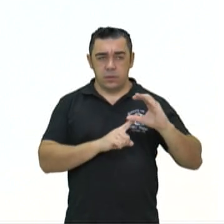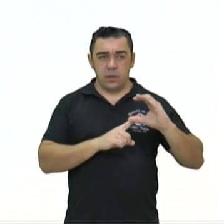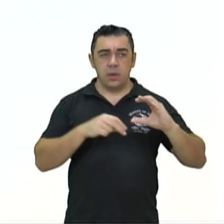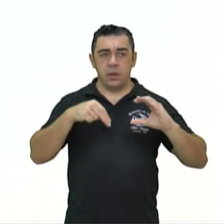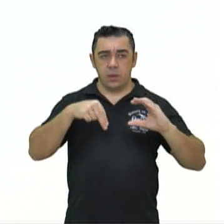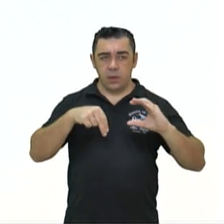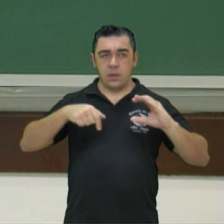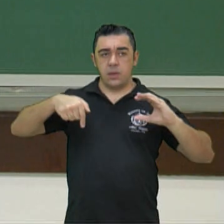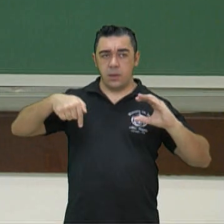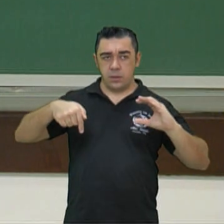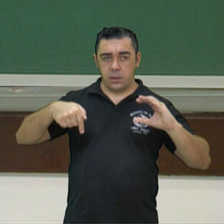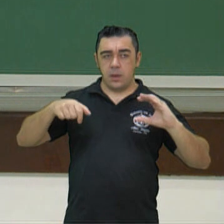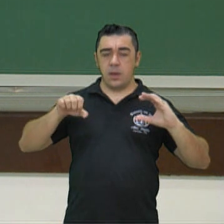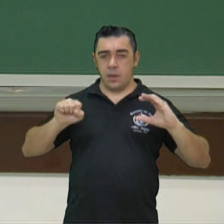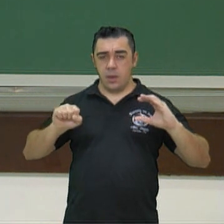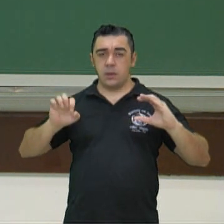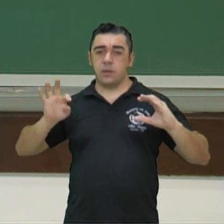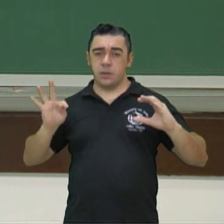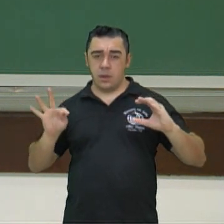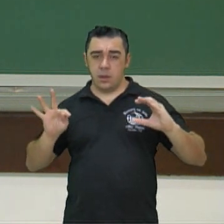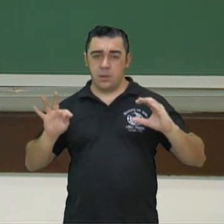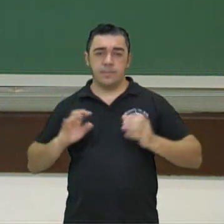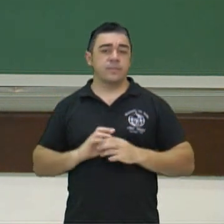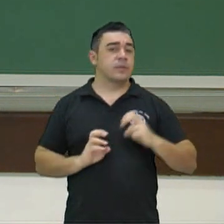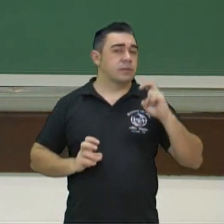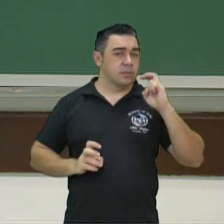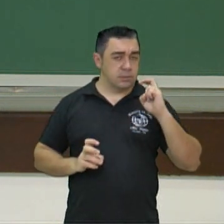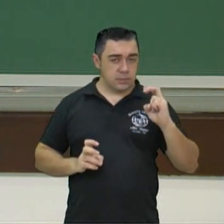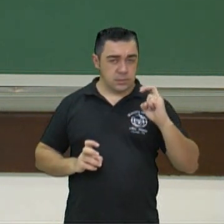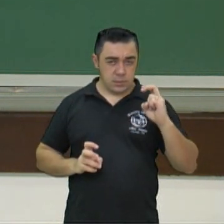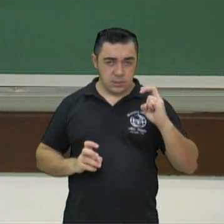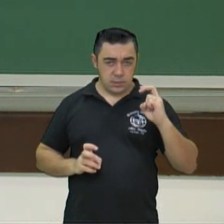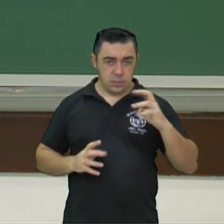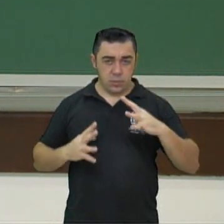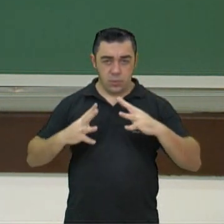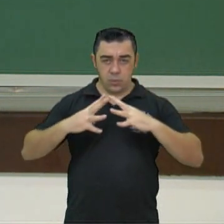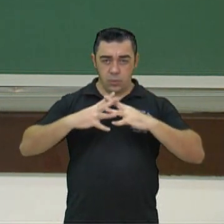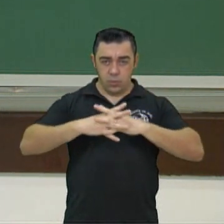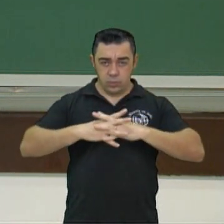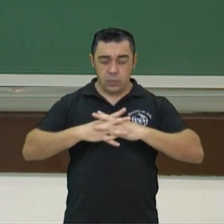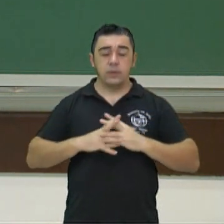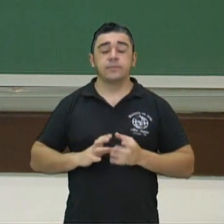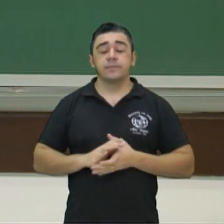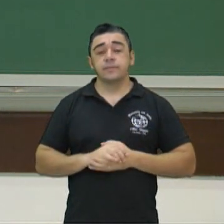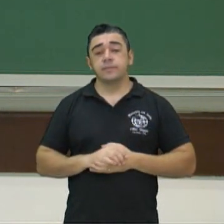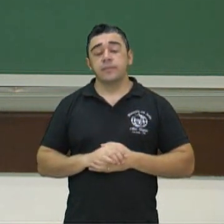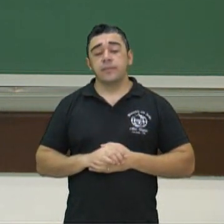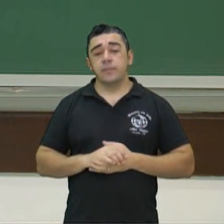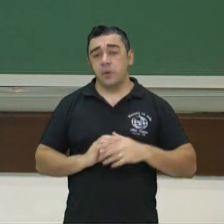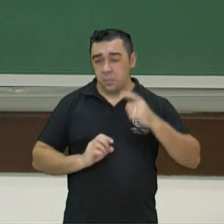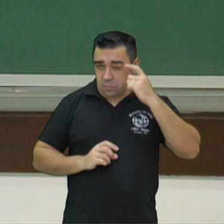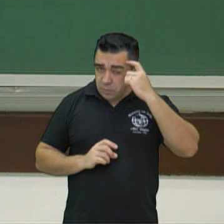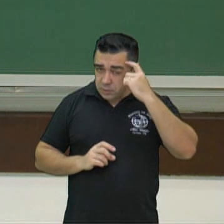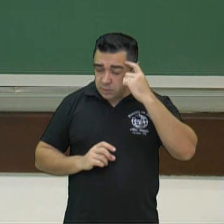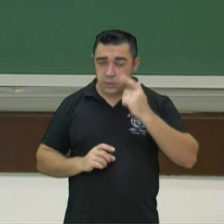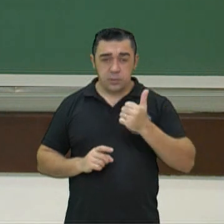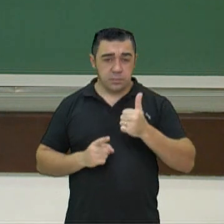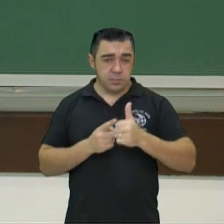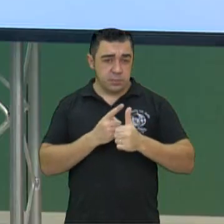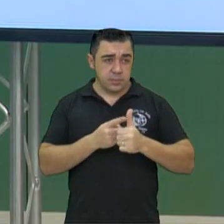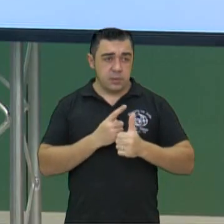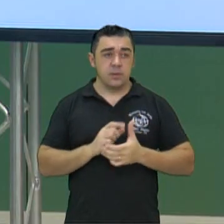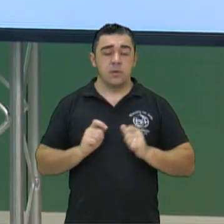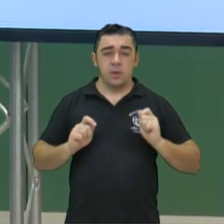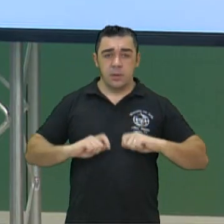1, 2, 3, 4, 5 consoantes. Então, pensando aqui, na primeira, se